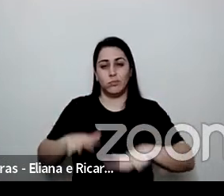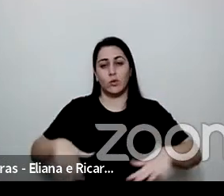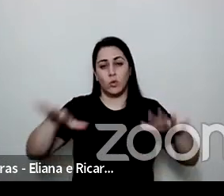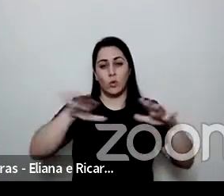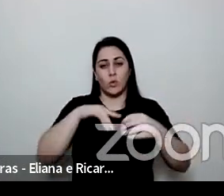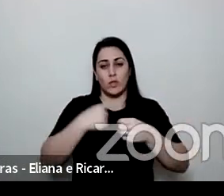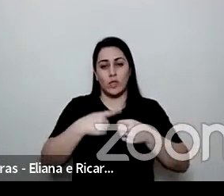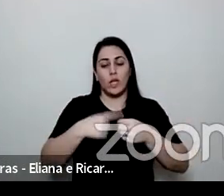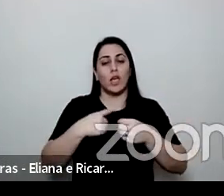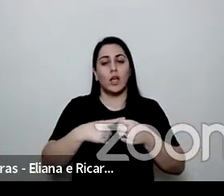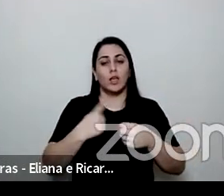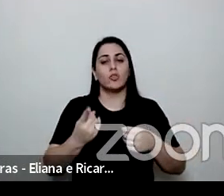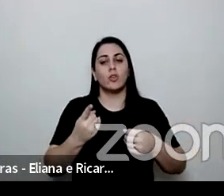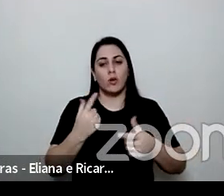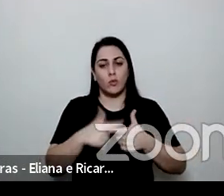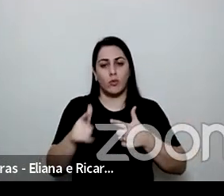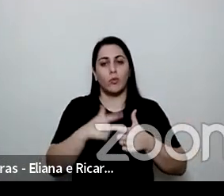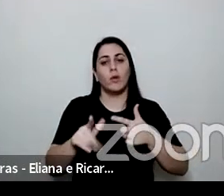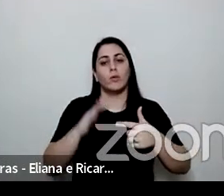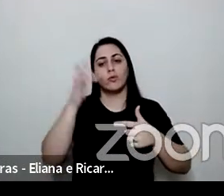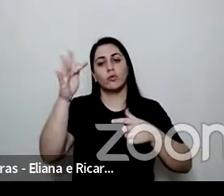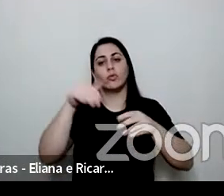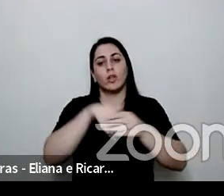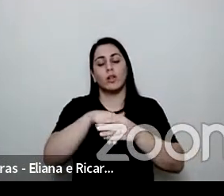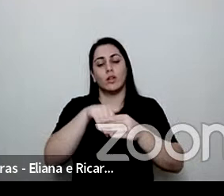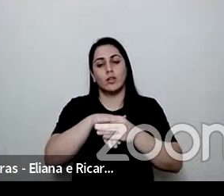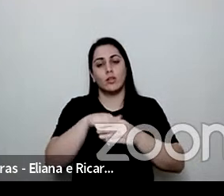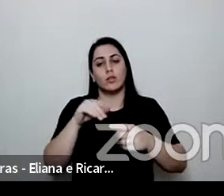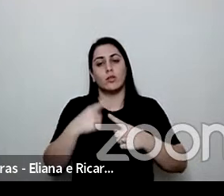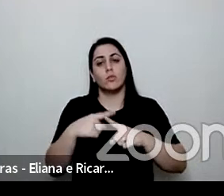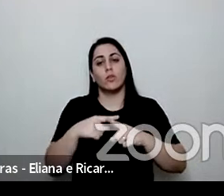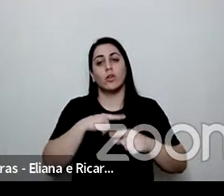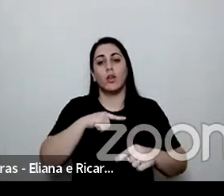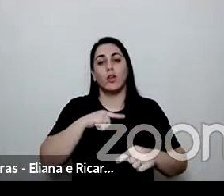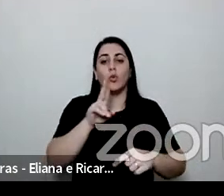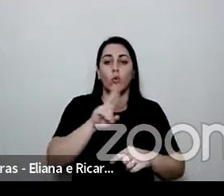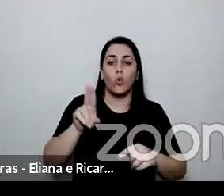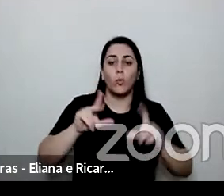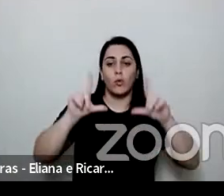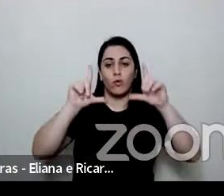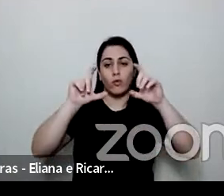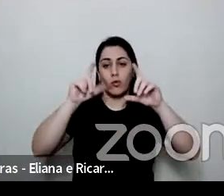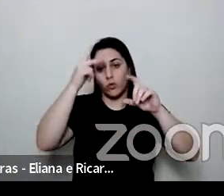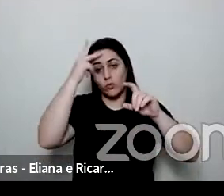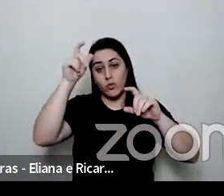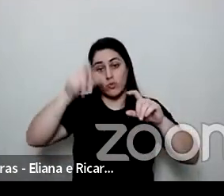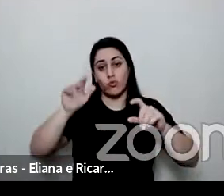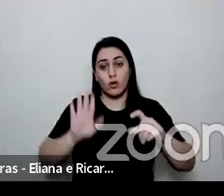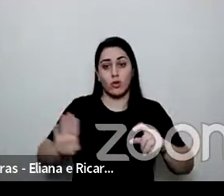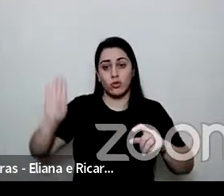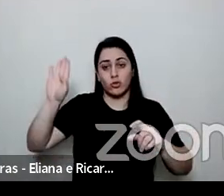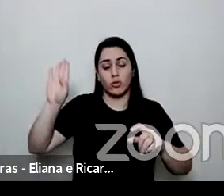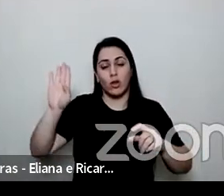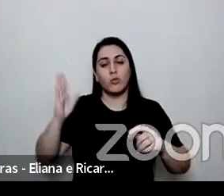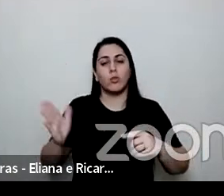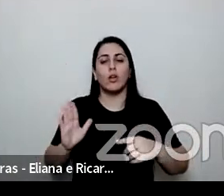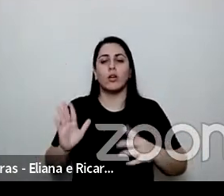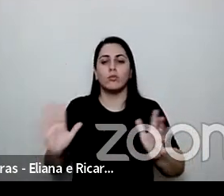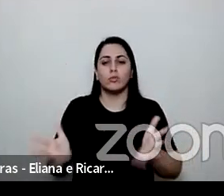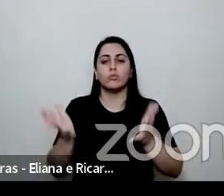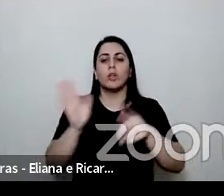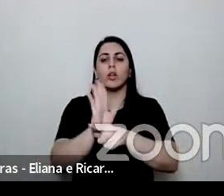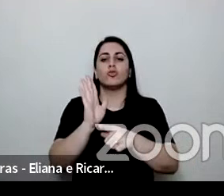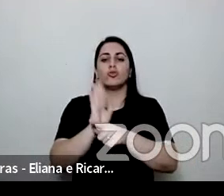recorrido e era desde aquele procurei na medida em que aparece o nome e a foto do candidato restando evidenciada a sua promoção pessoal